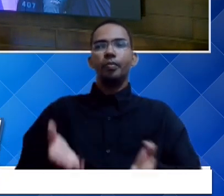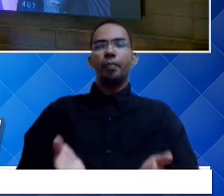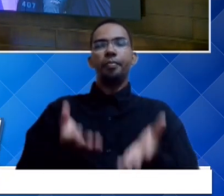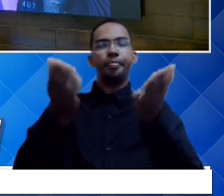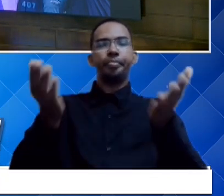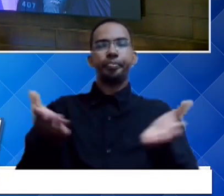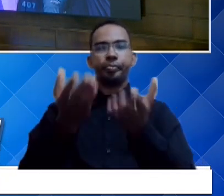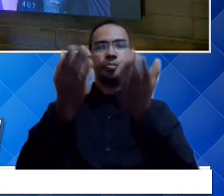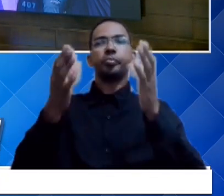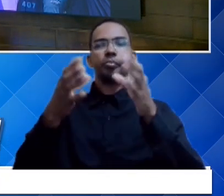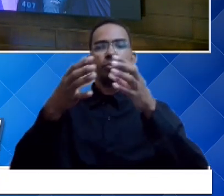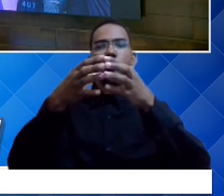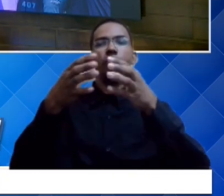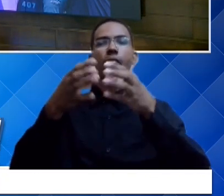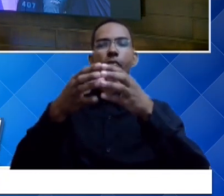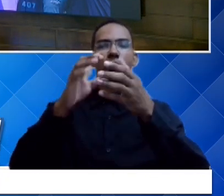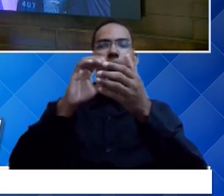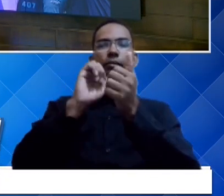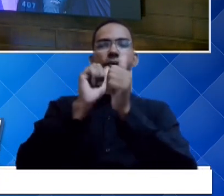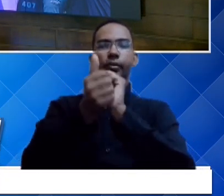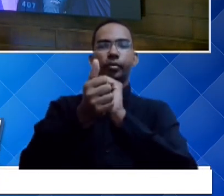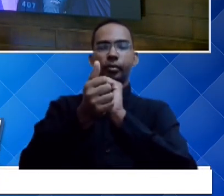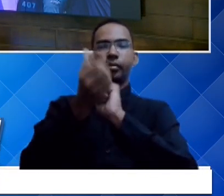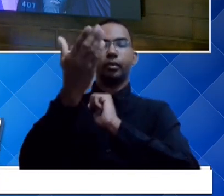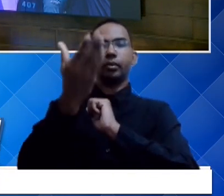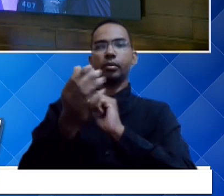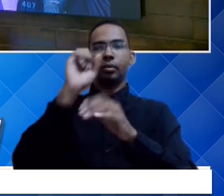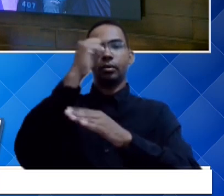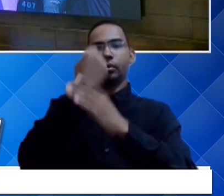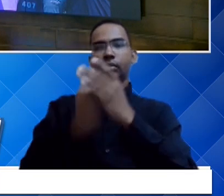o esporte que é o basquete. Isso